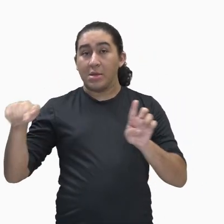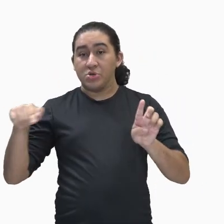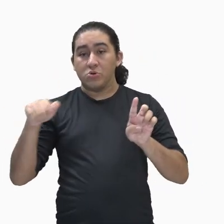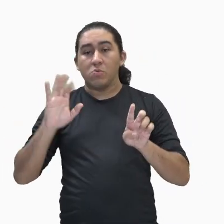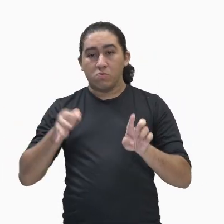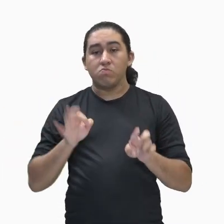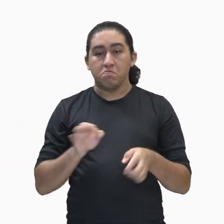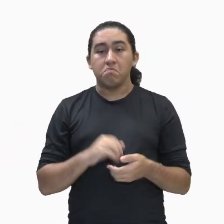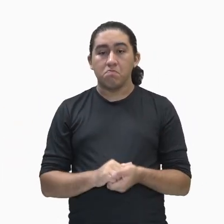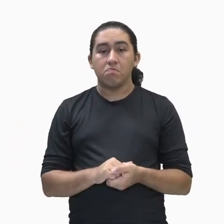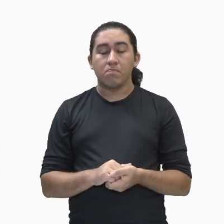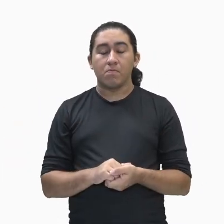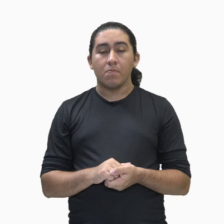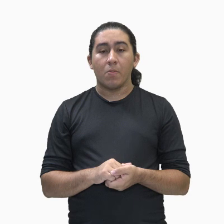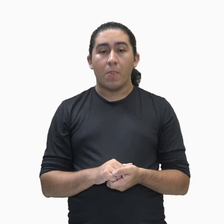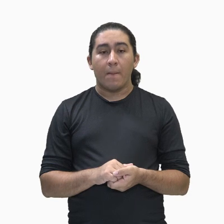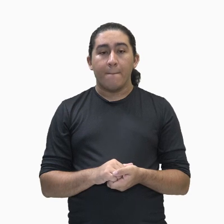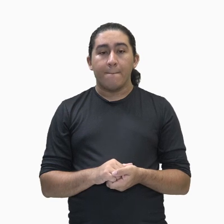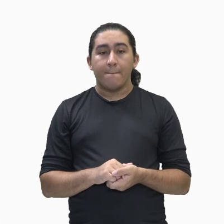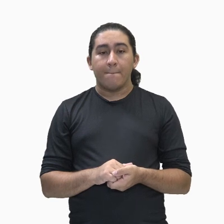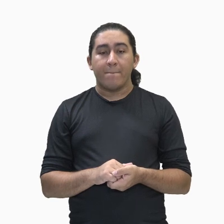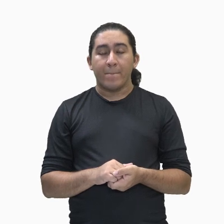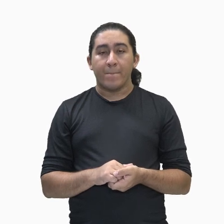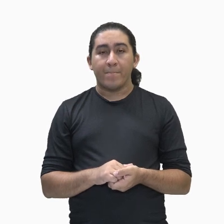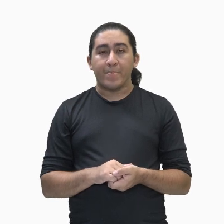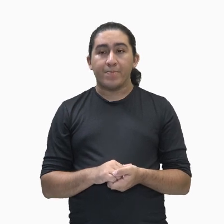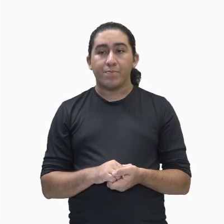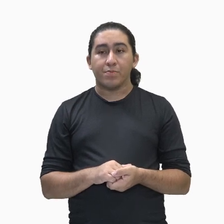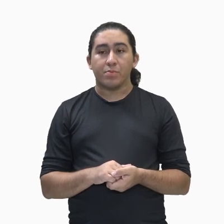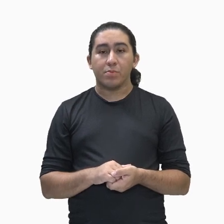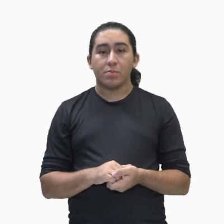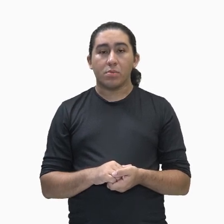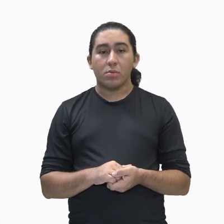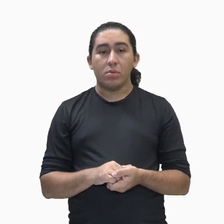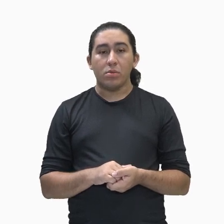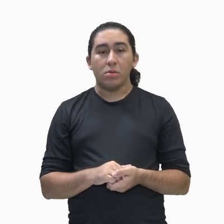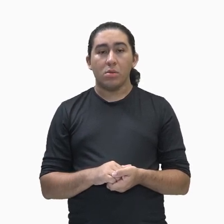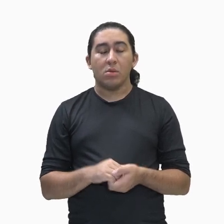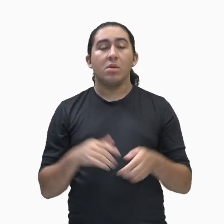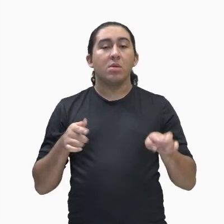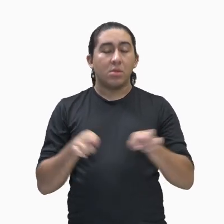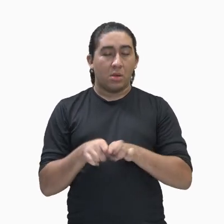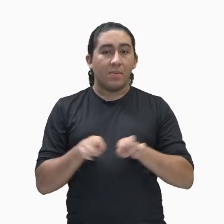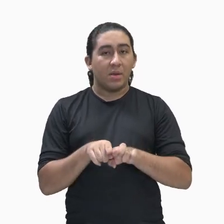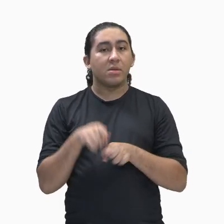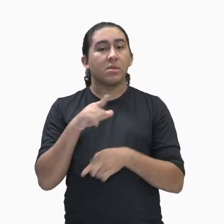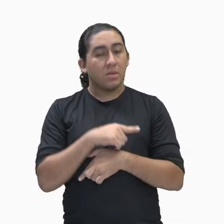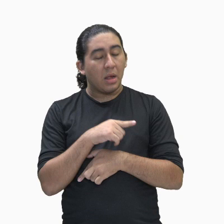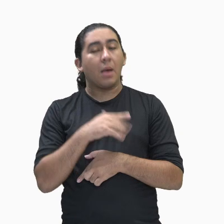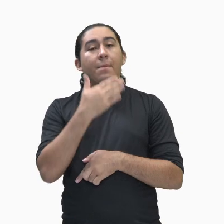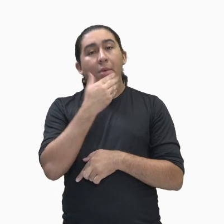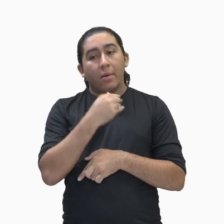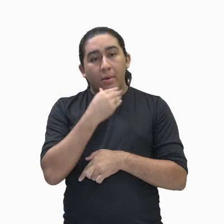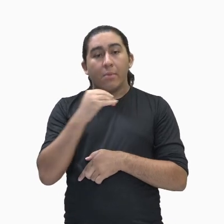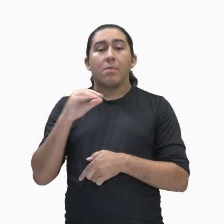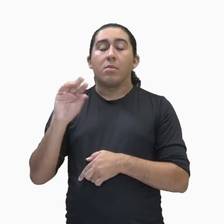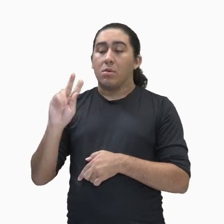stepdaughter, stepdaughter. E aí, nessa primeira parte da nossa lista,